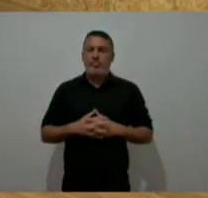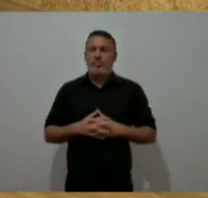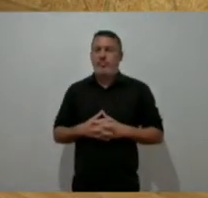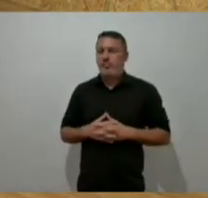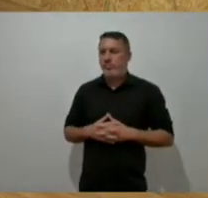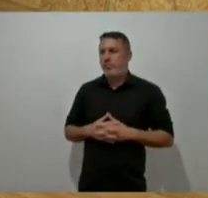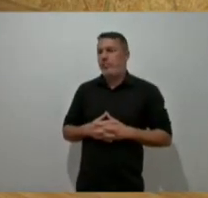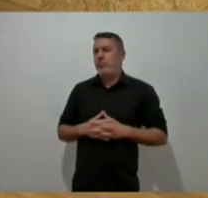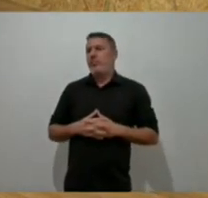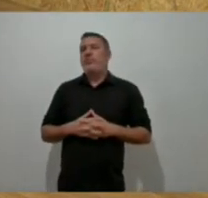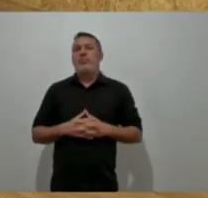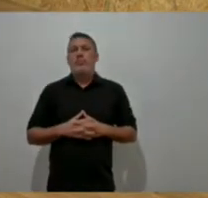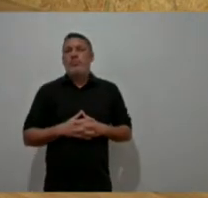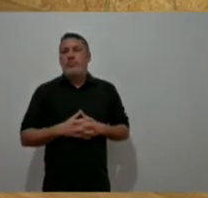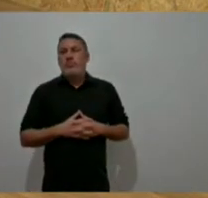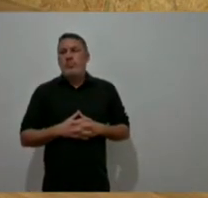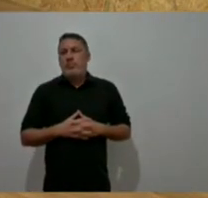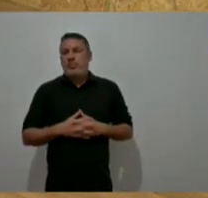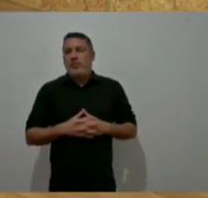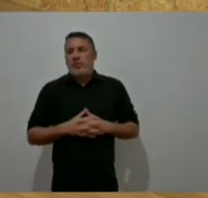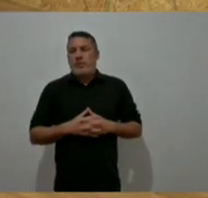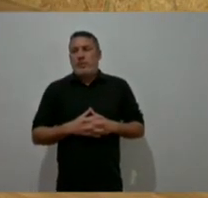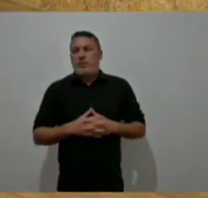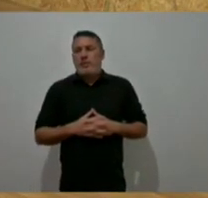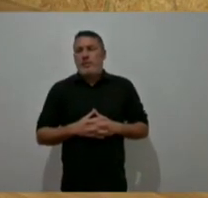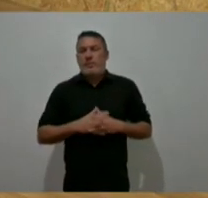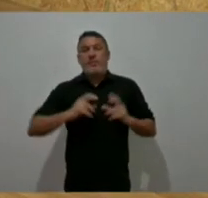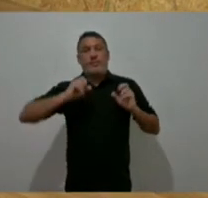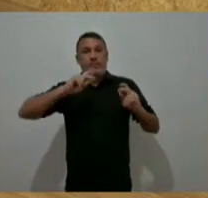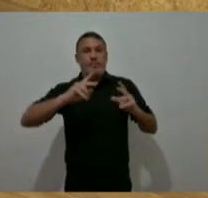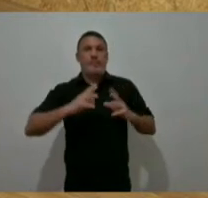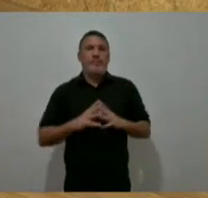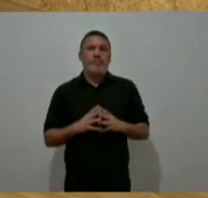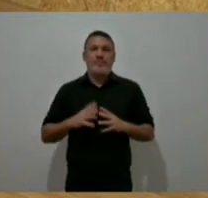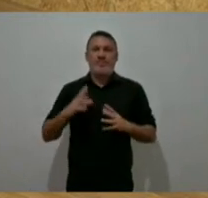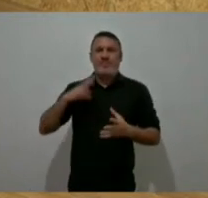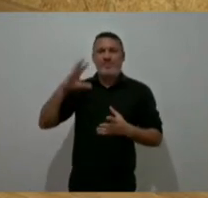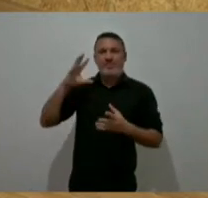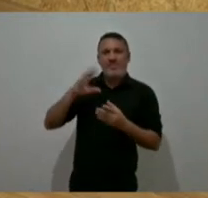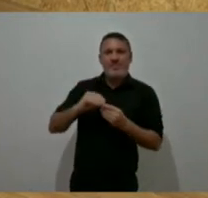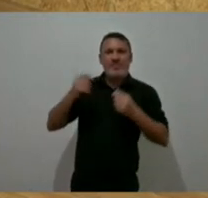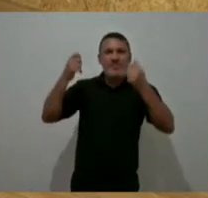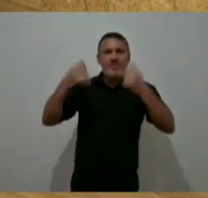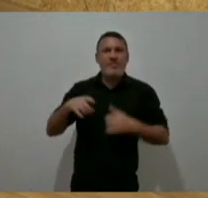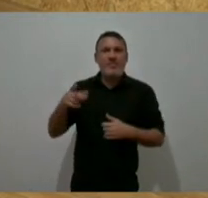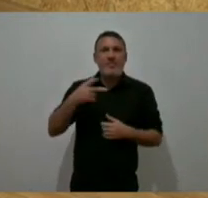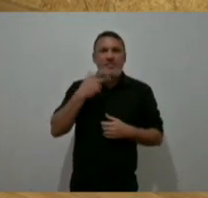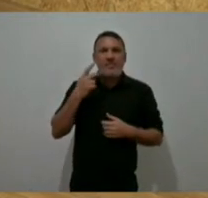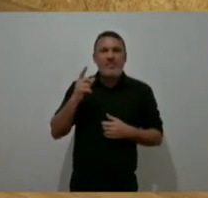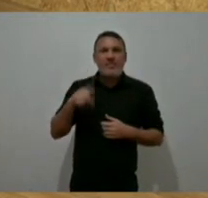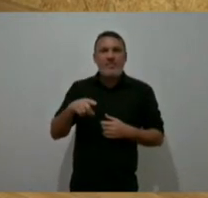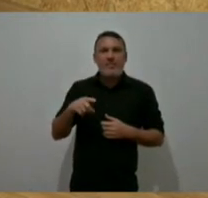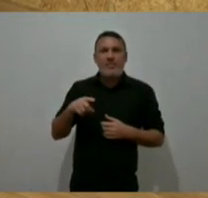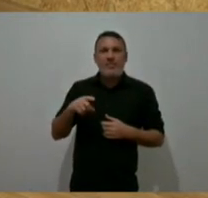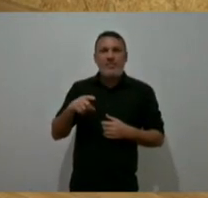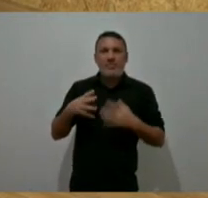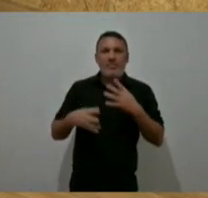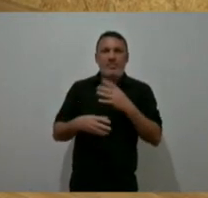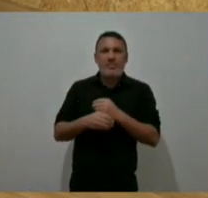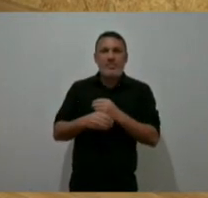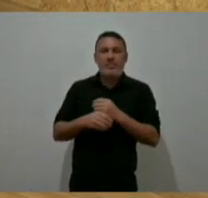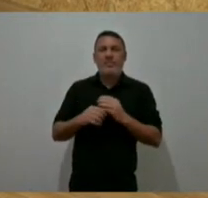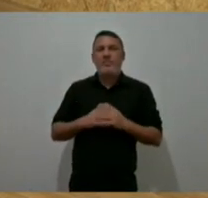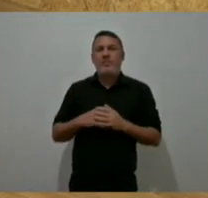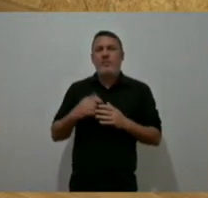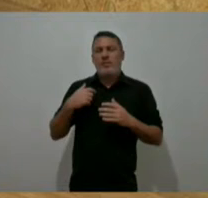Perfeito. Primeiro, Frizeiro, eu vou dar dois exemplos aqui que a fala do Florian me lembrou. Assim, eu tava um tempo atrás conversando com o pessoal das